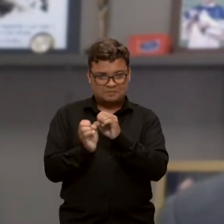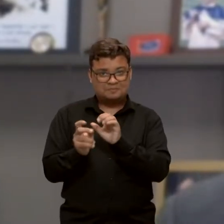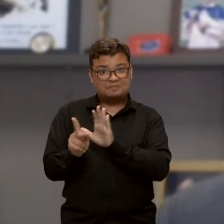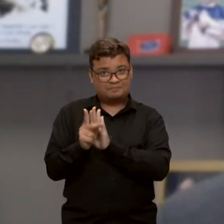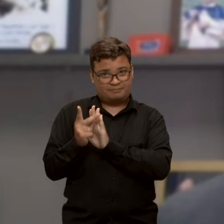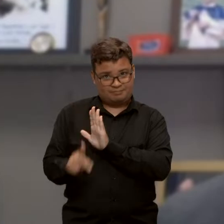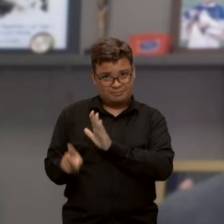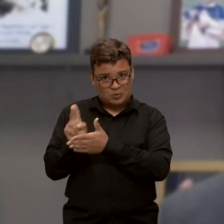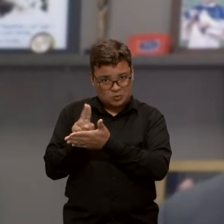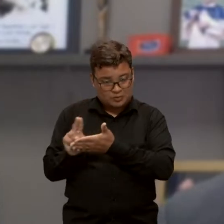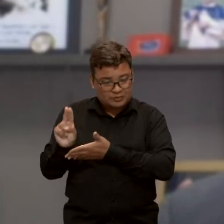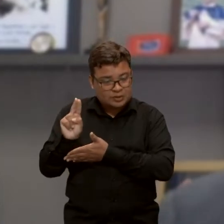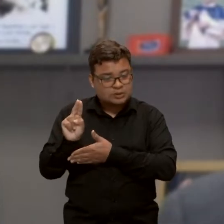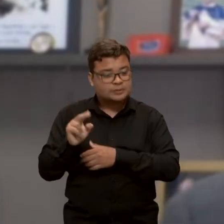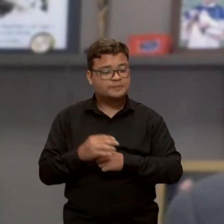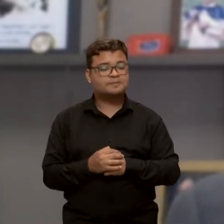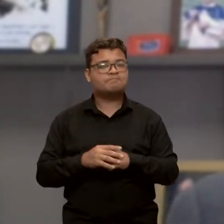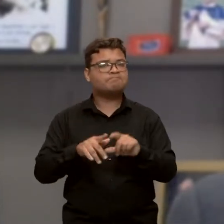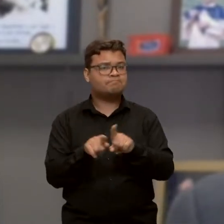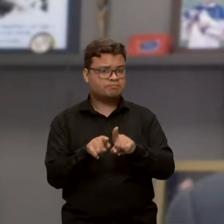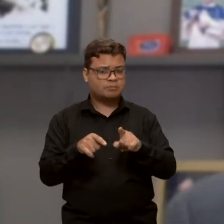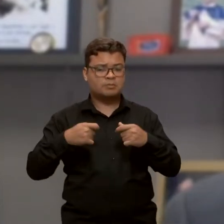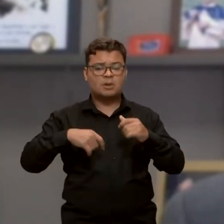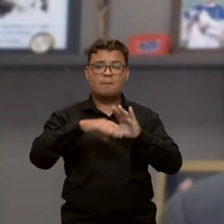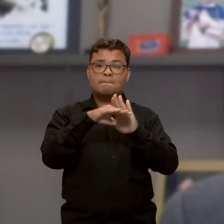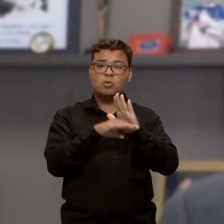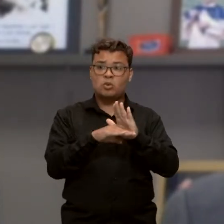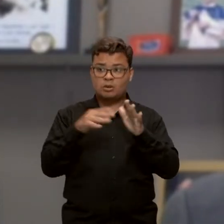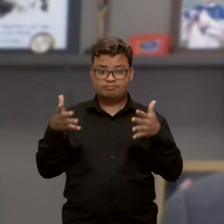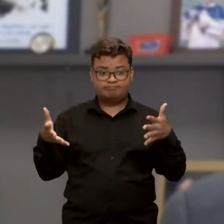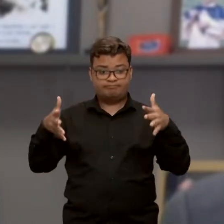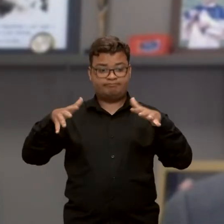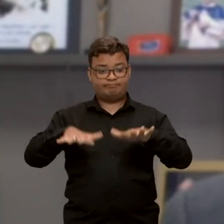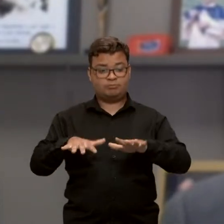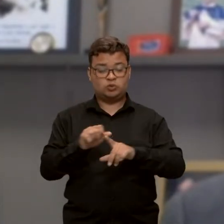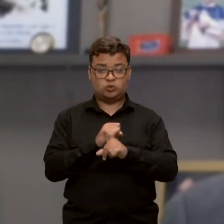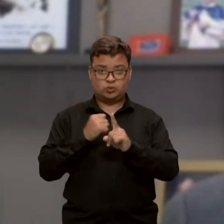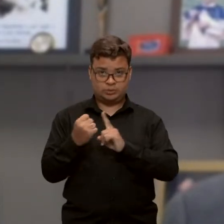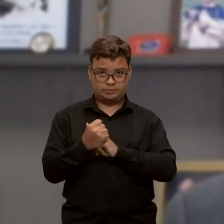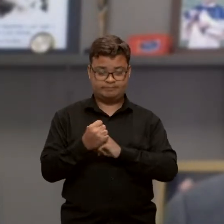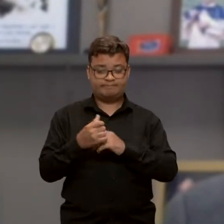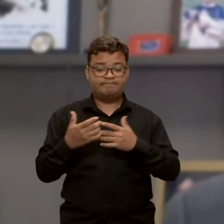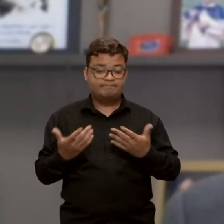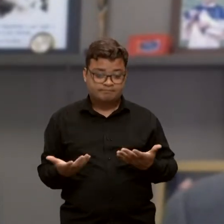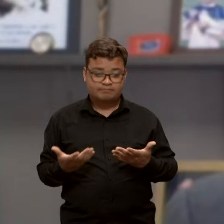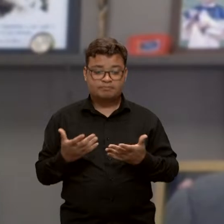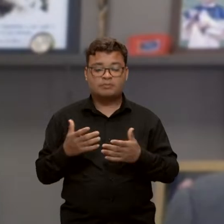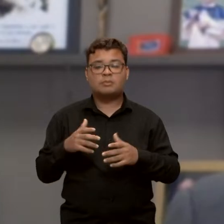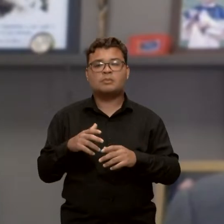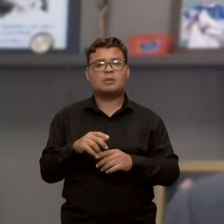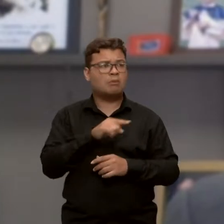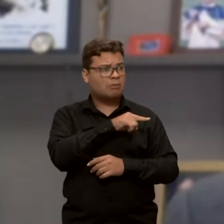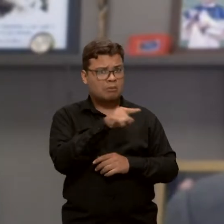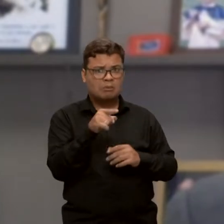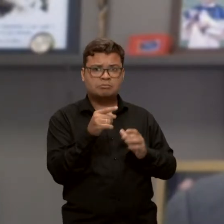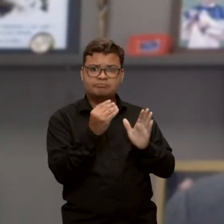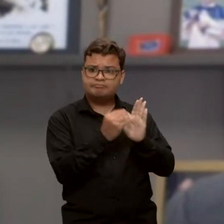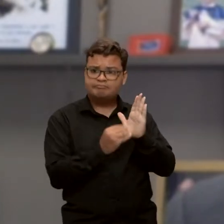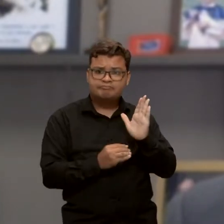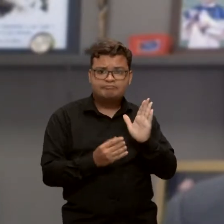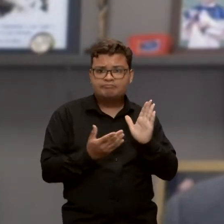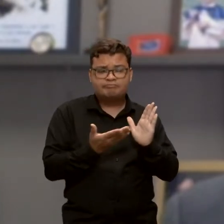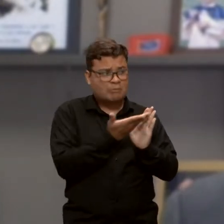programas de inclusão social que são necessários no nosso país. Então, eu sou daqueles que eu prefiro olhar o ranking de uma forma